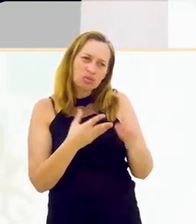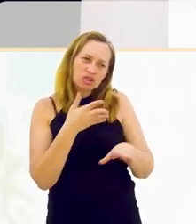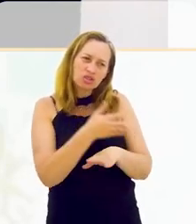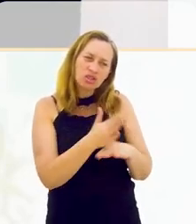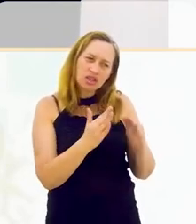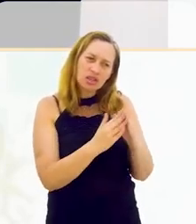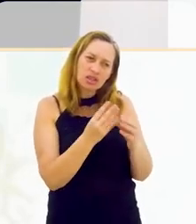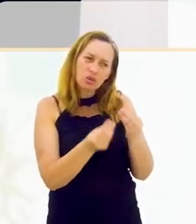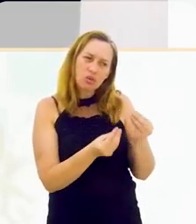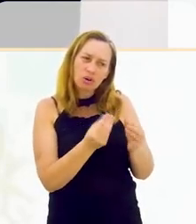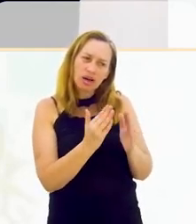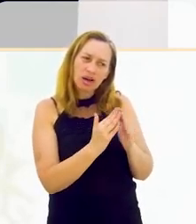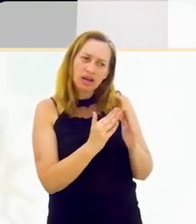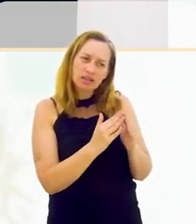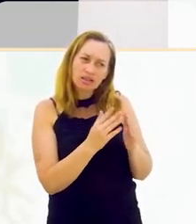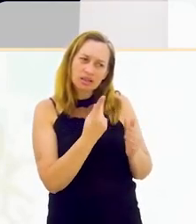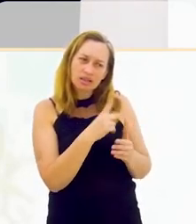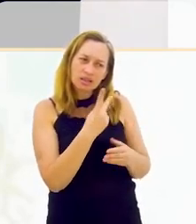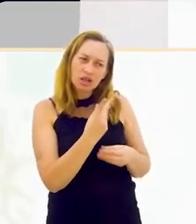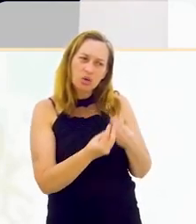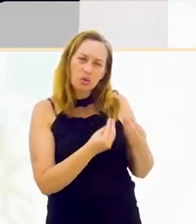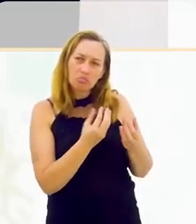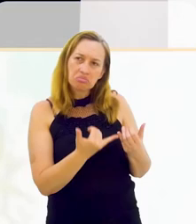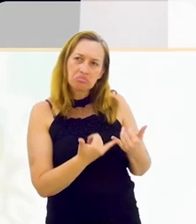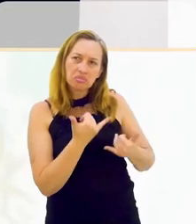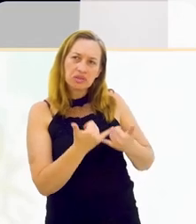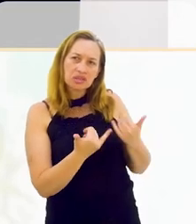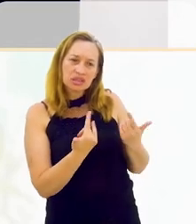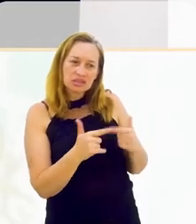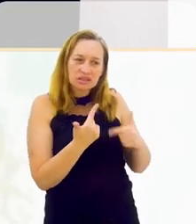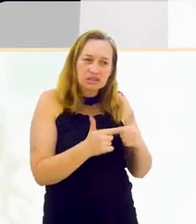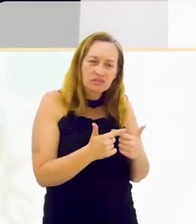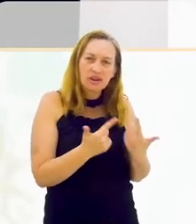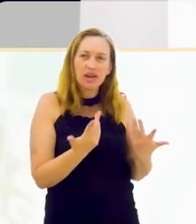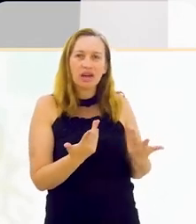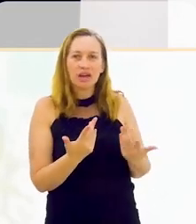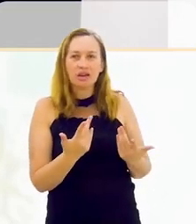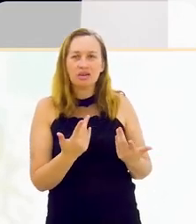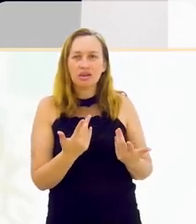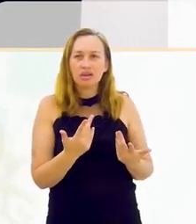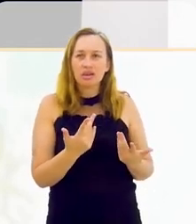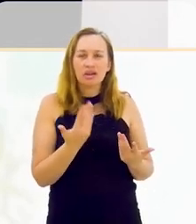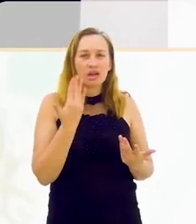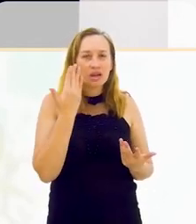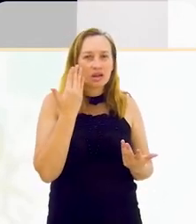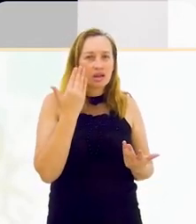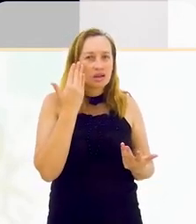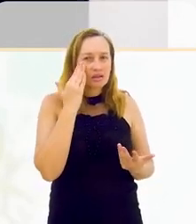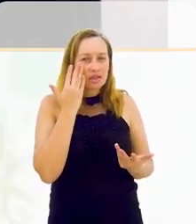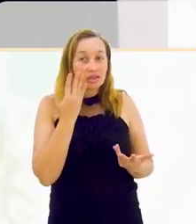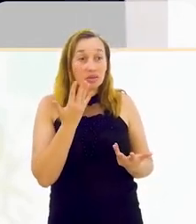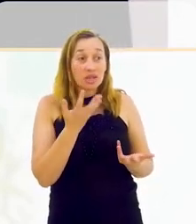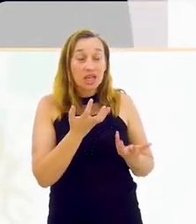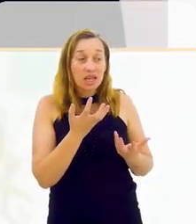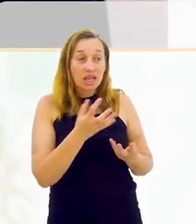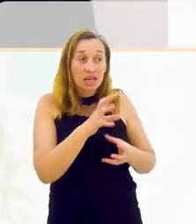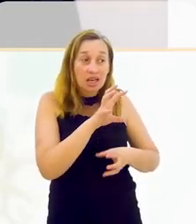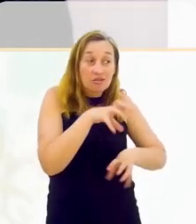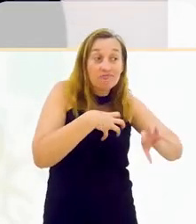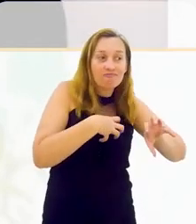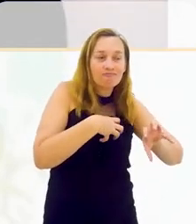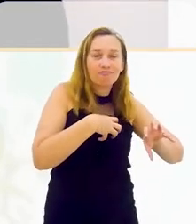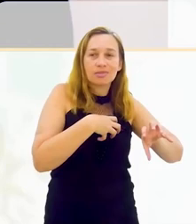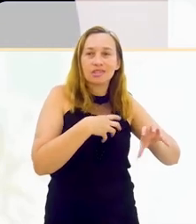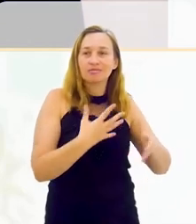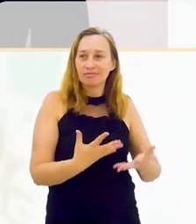em casa? Como é que é na casa dele? Como é que ele se diverte? Sabe? Eu tento ser um pouco ele, eu entro ali um pouco nele.